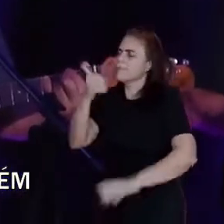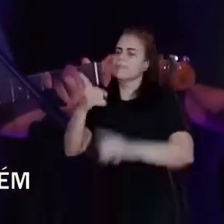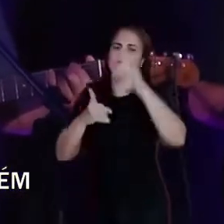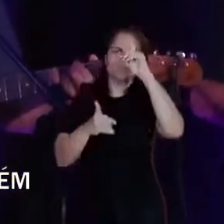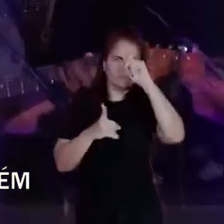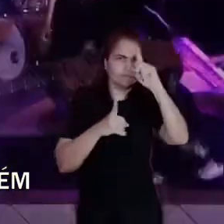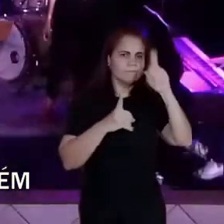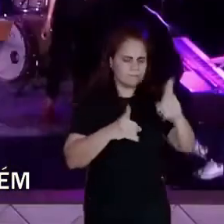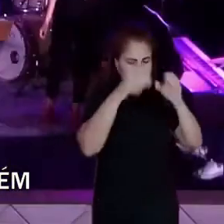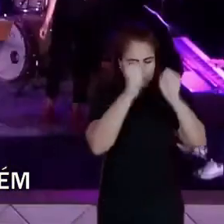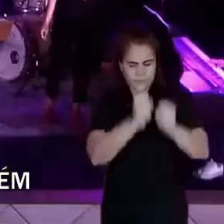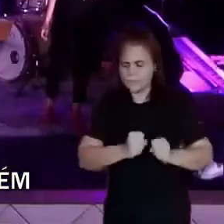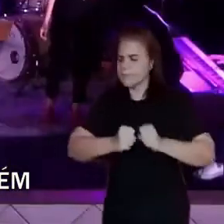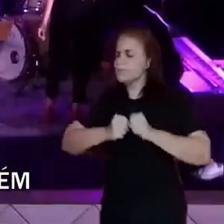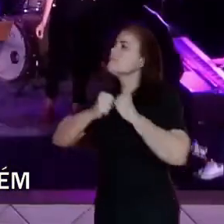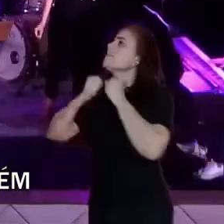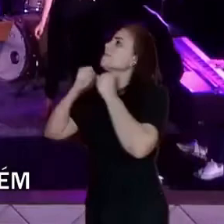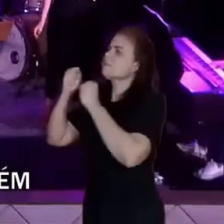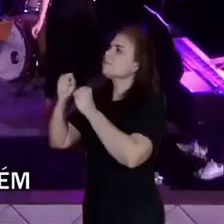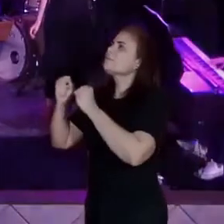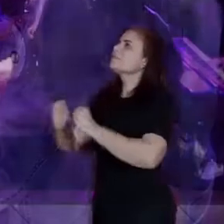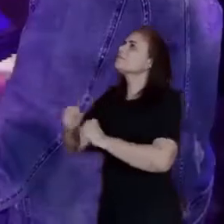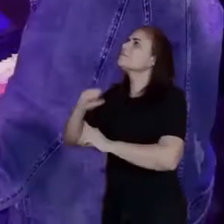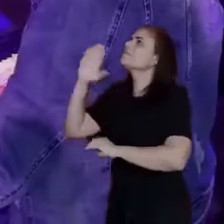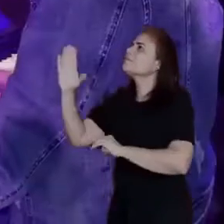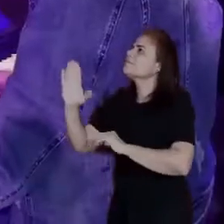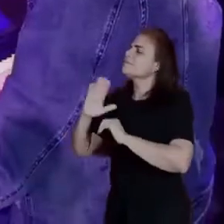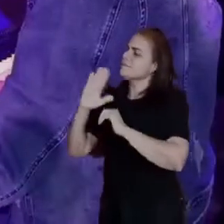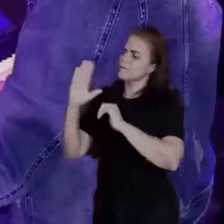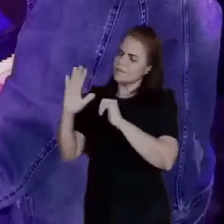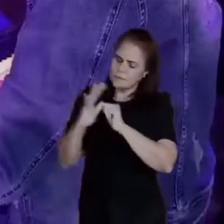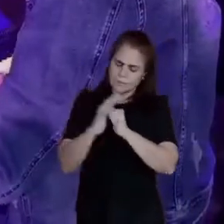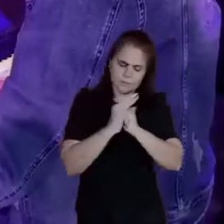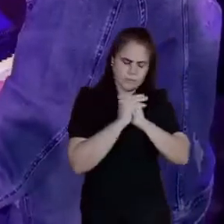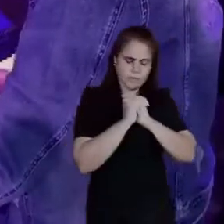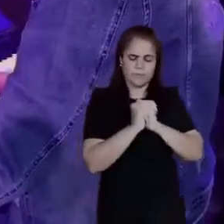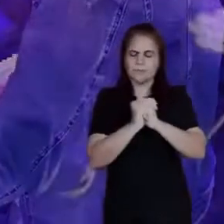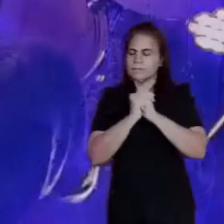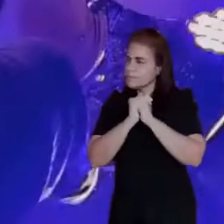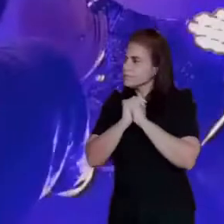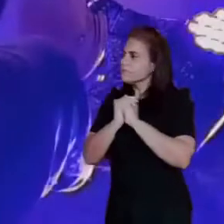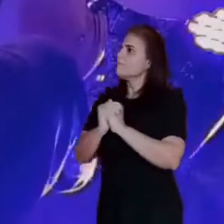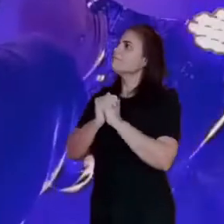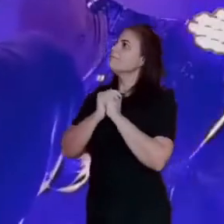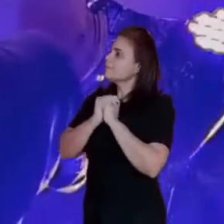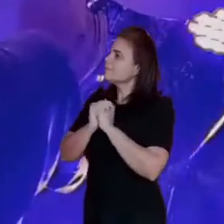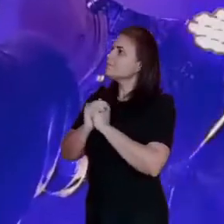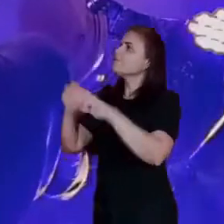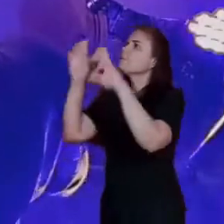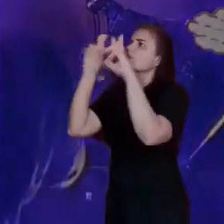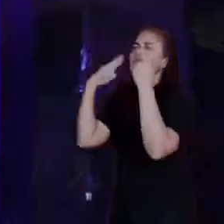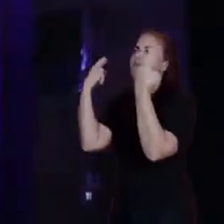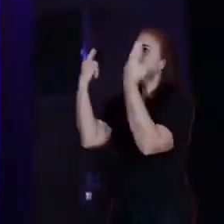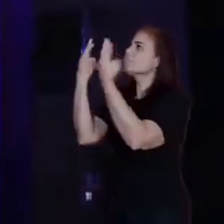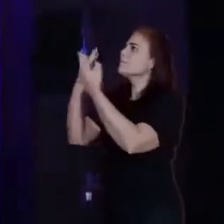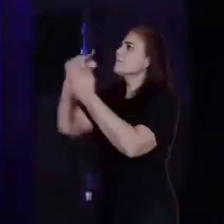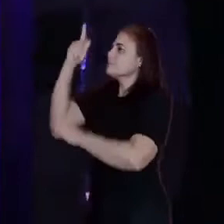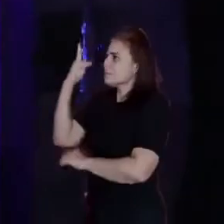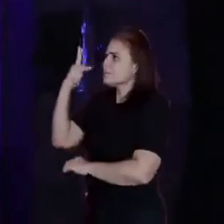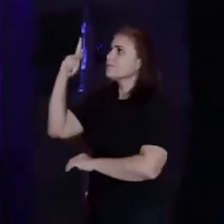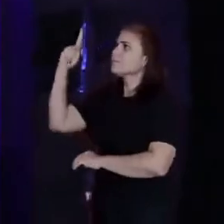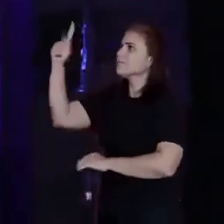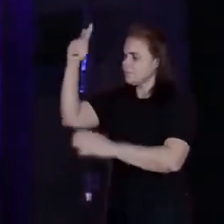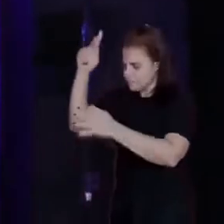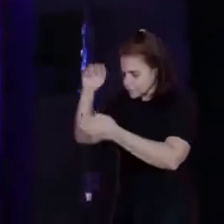milho e o poder amei amei Deus é o senhor